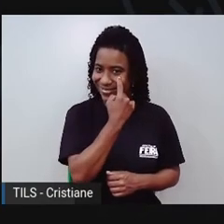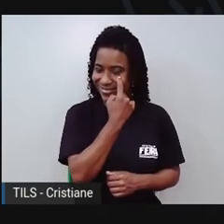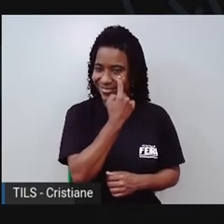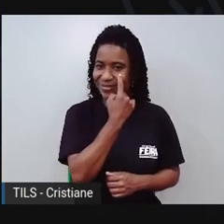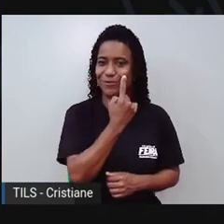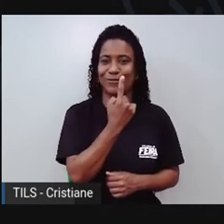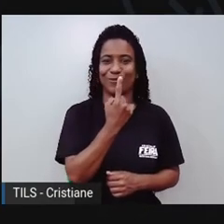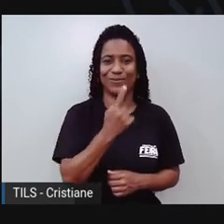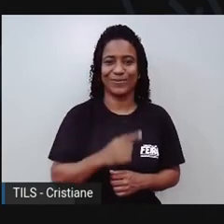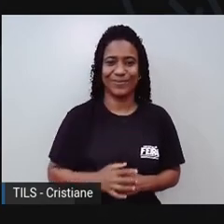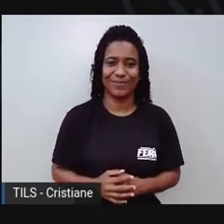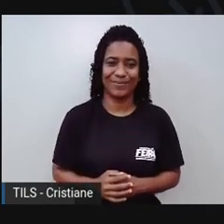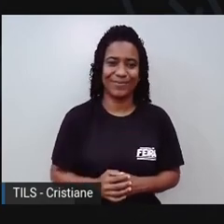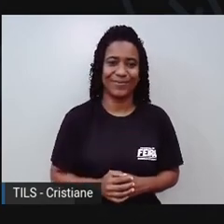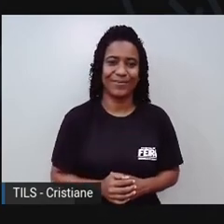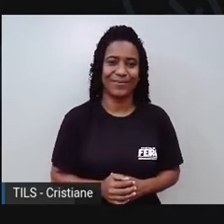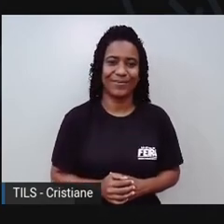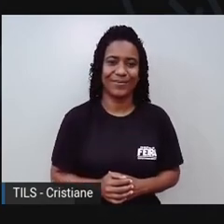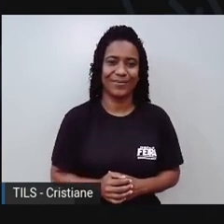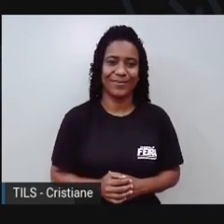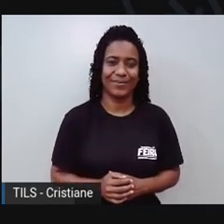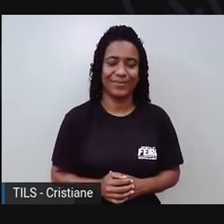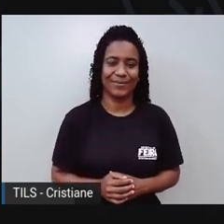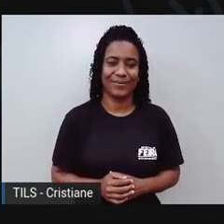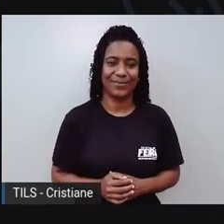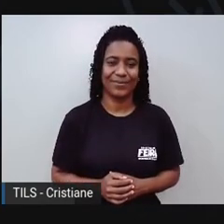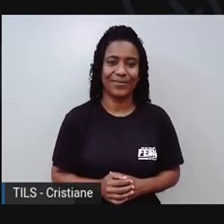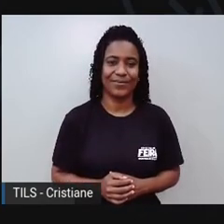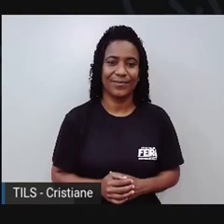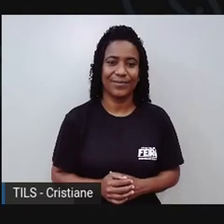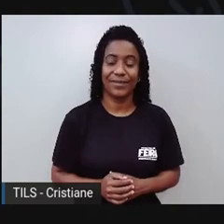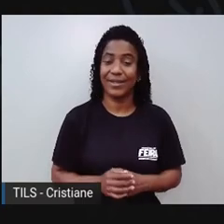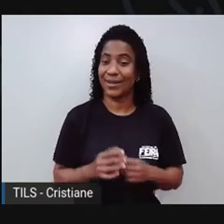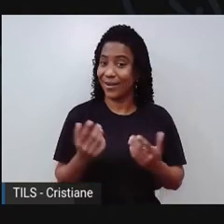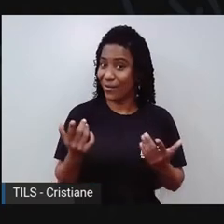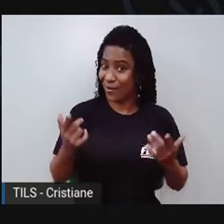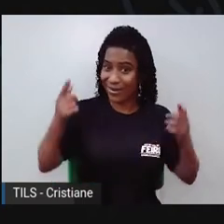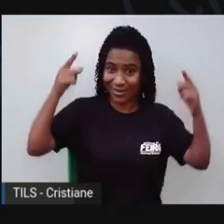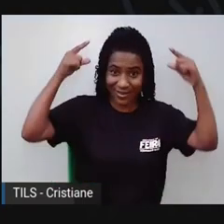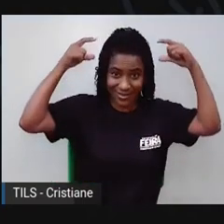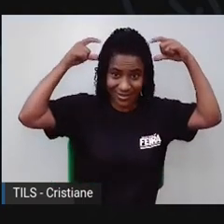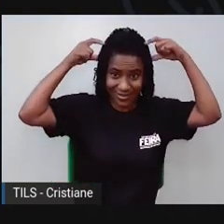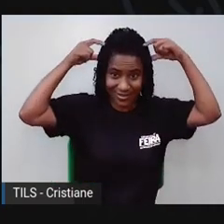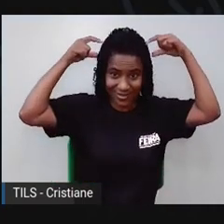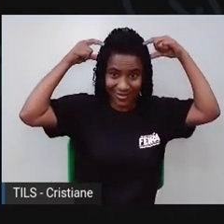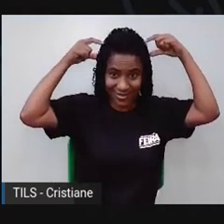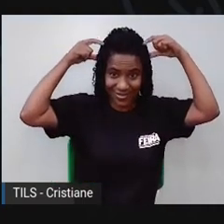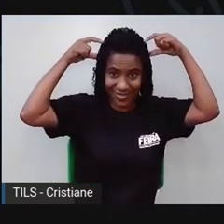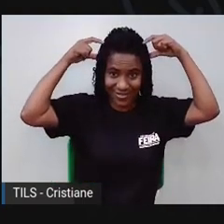Pronto. E agora a gente vai fazer o quê? As orelhinhas do porquinho.